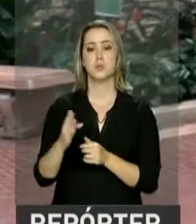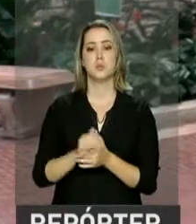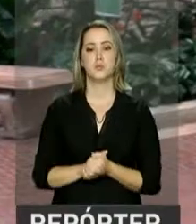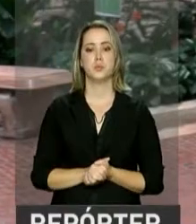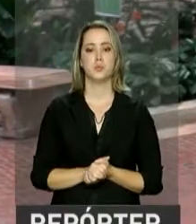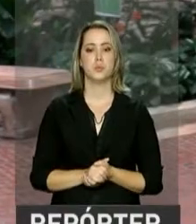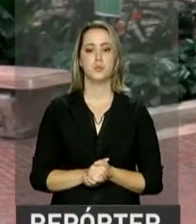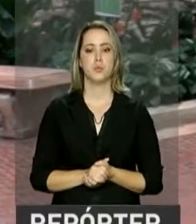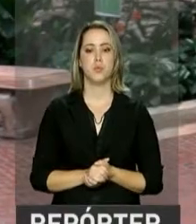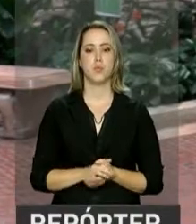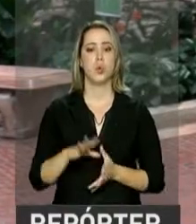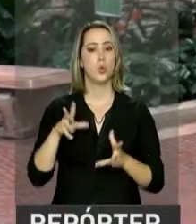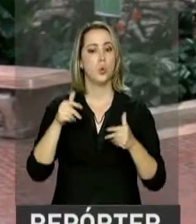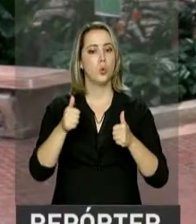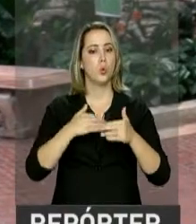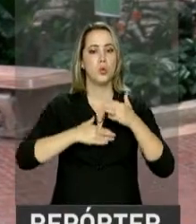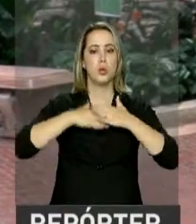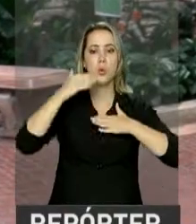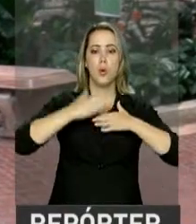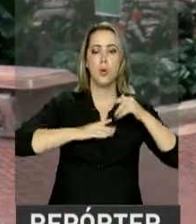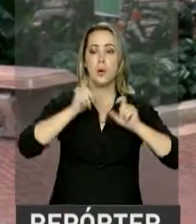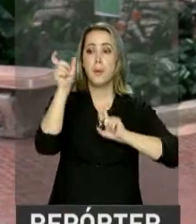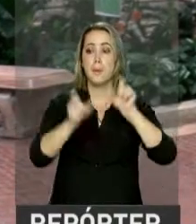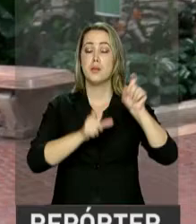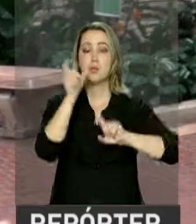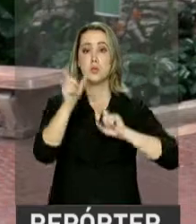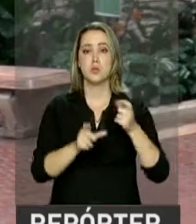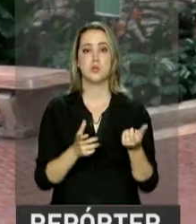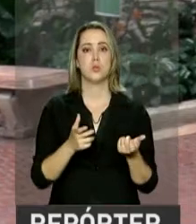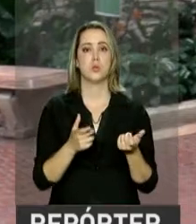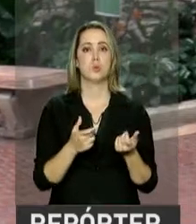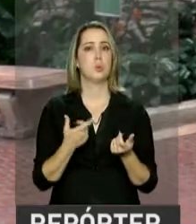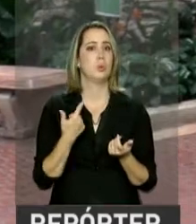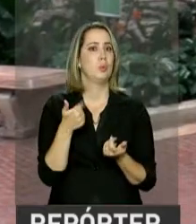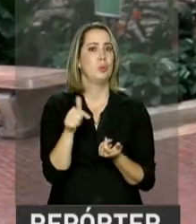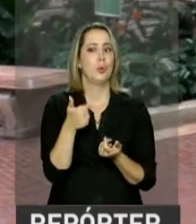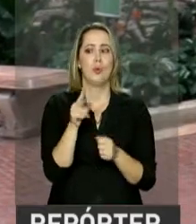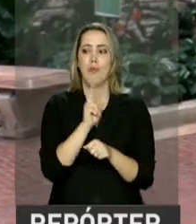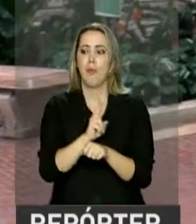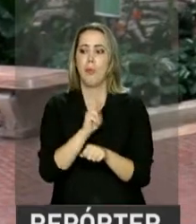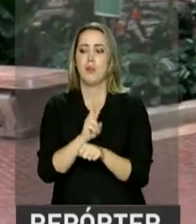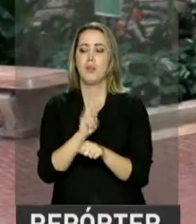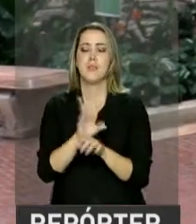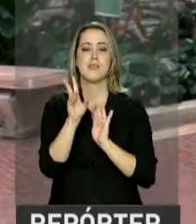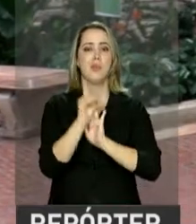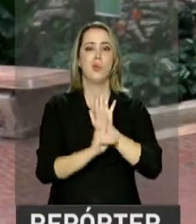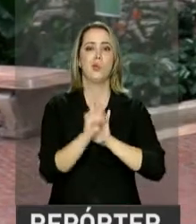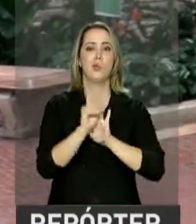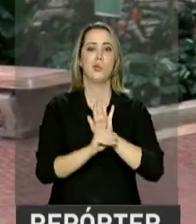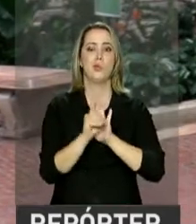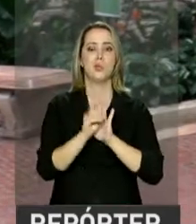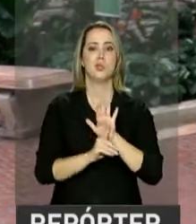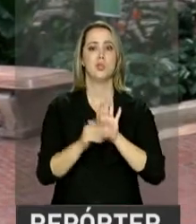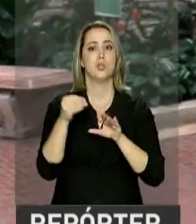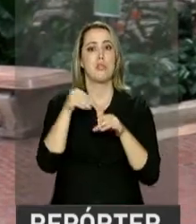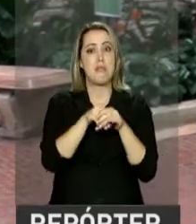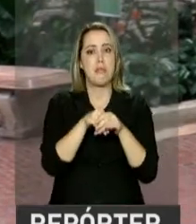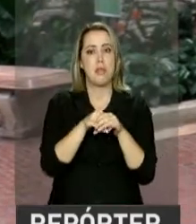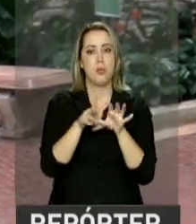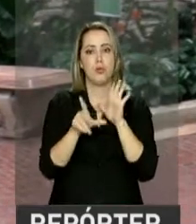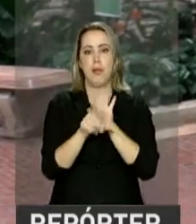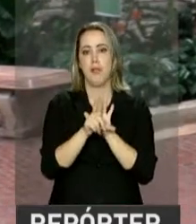pessoa esgotadas as vias internas ou seja se não há mais esperança na proteção dos direitos humanos no âmbito interno